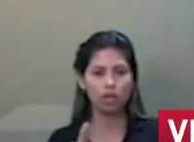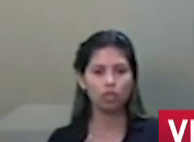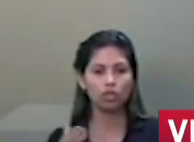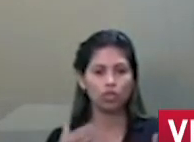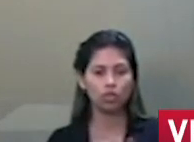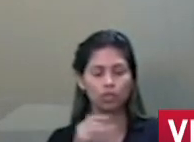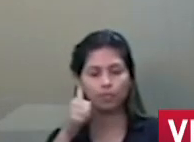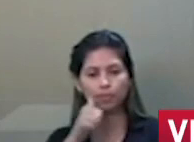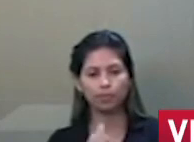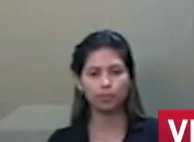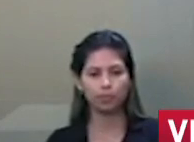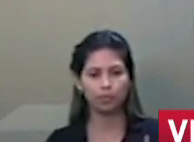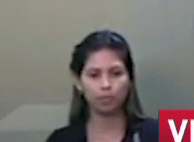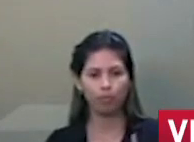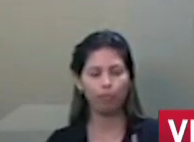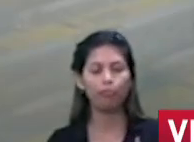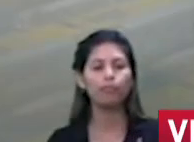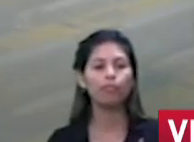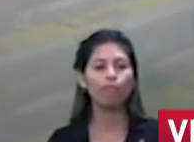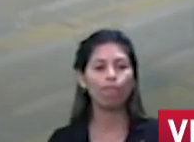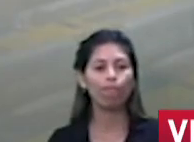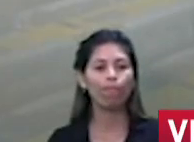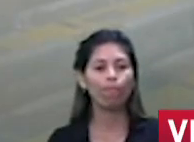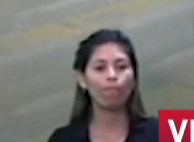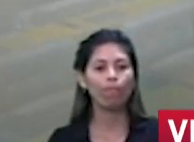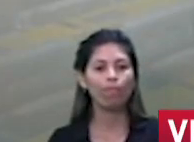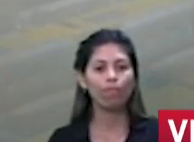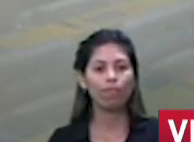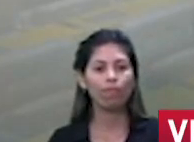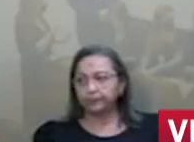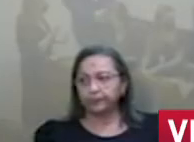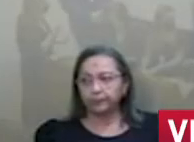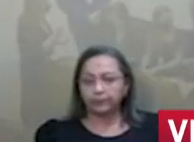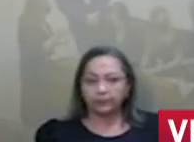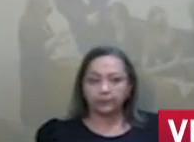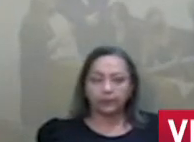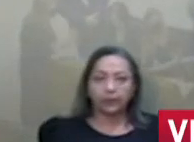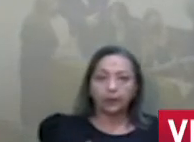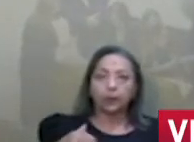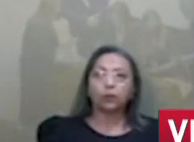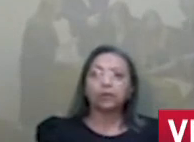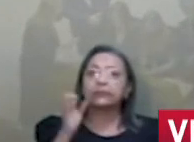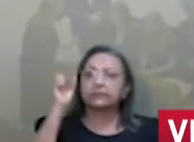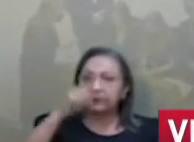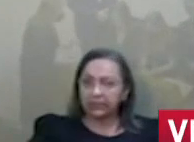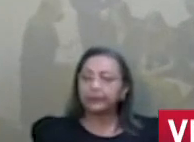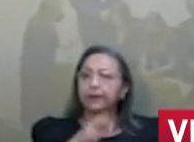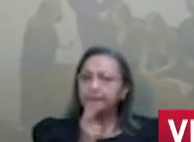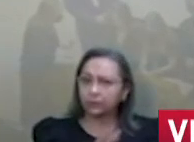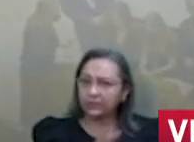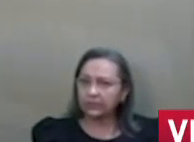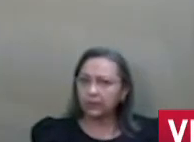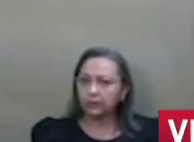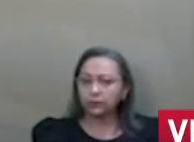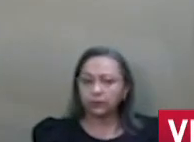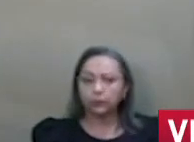arrecadação, alterando a Lei de Diretrizes Orçamentárias de 2022. O presidente Jair Bolsonaro já